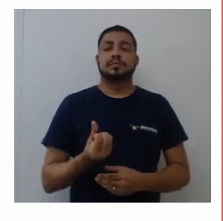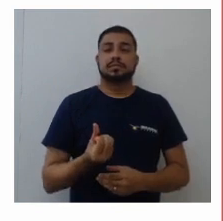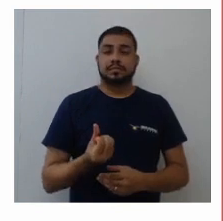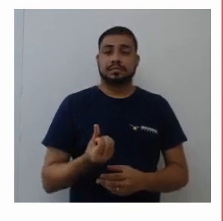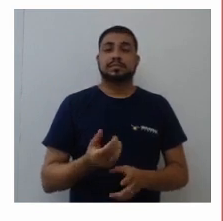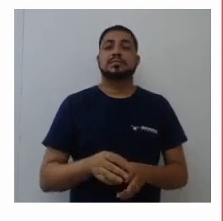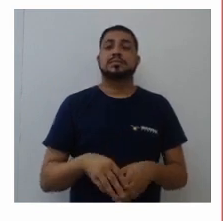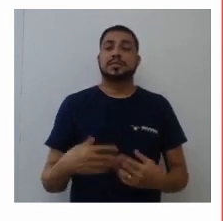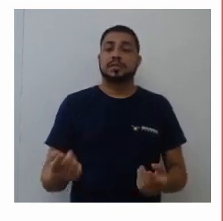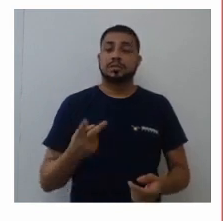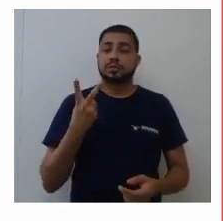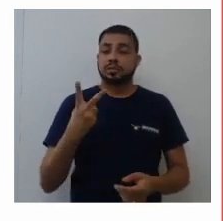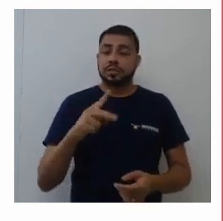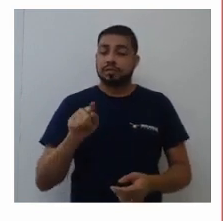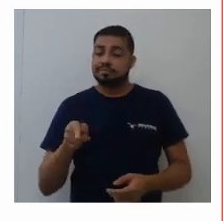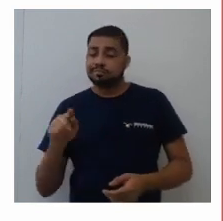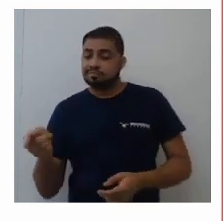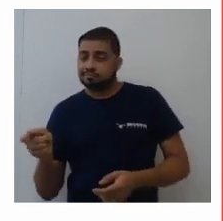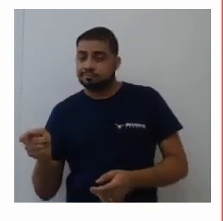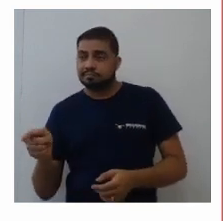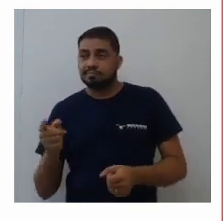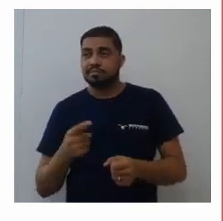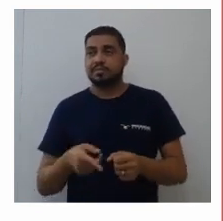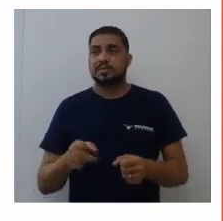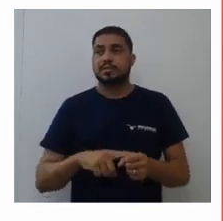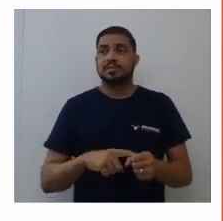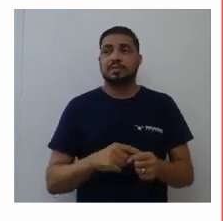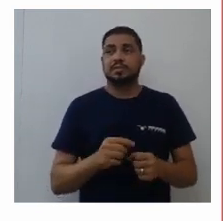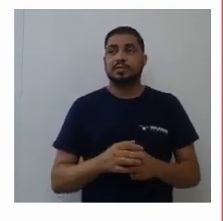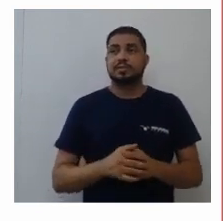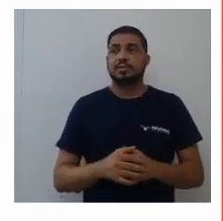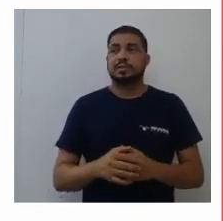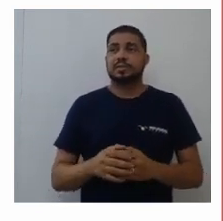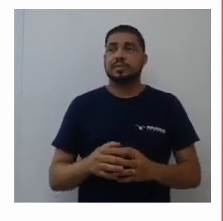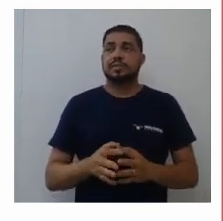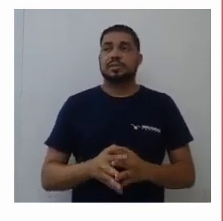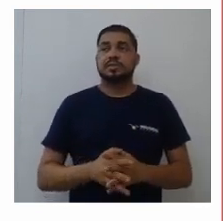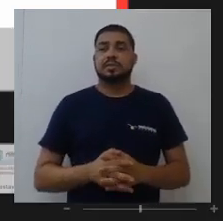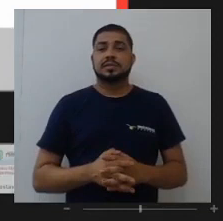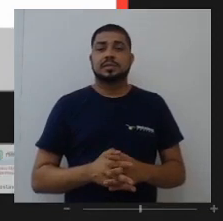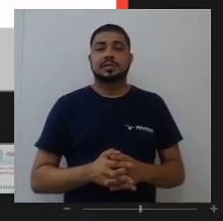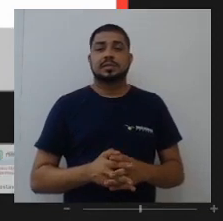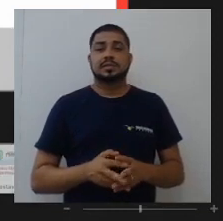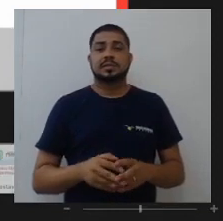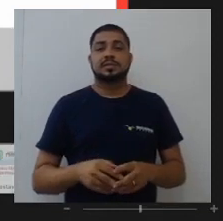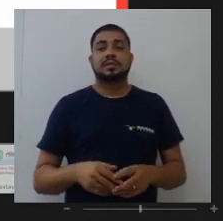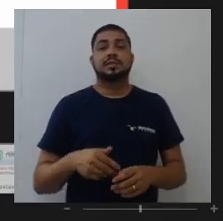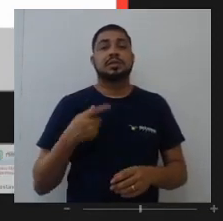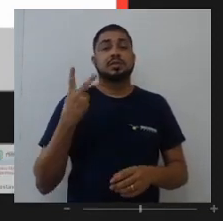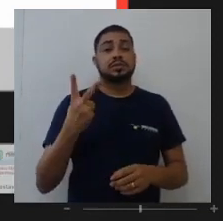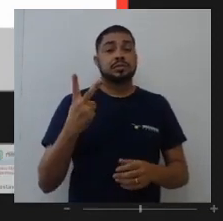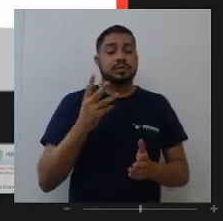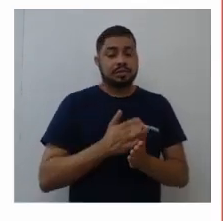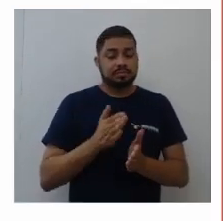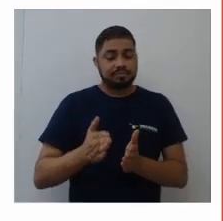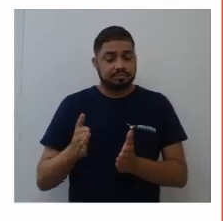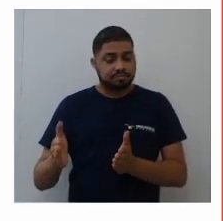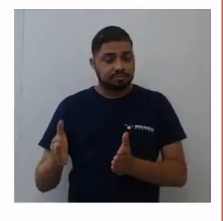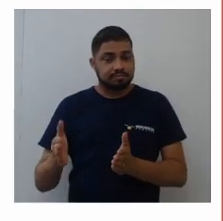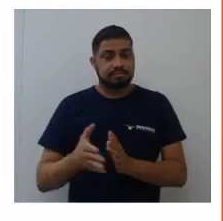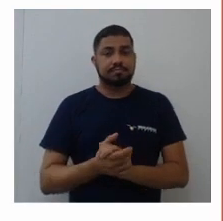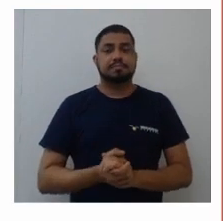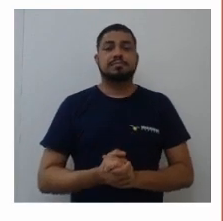6. Ou seja, duas casas decimais, ó. Voltou aqui a ideia, deixa que eu volto. Pronto. Duas casas decimais.